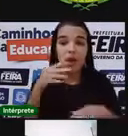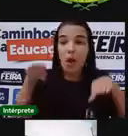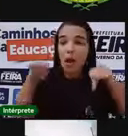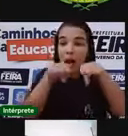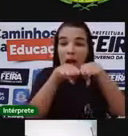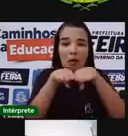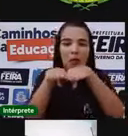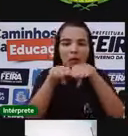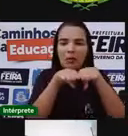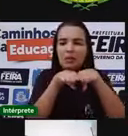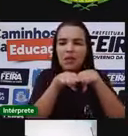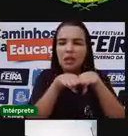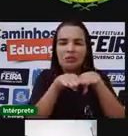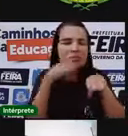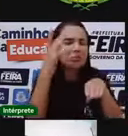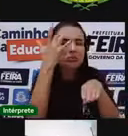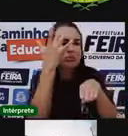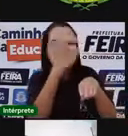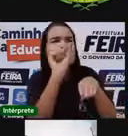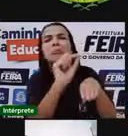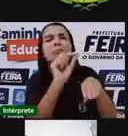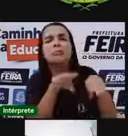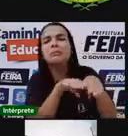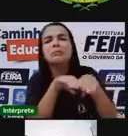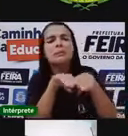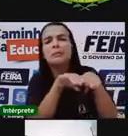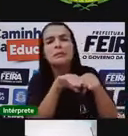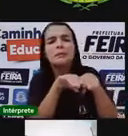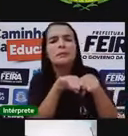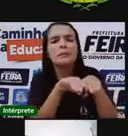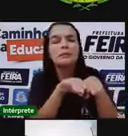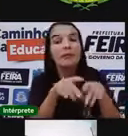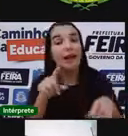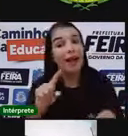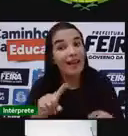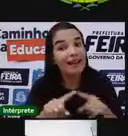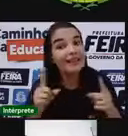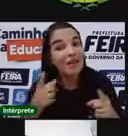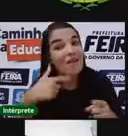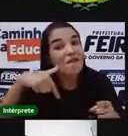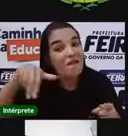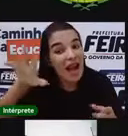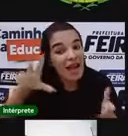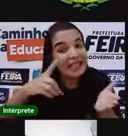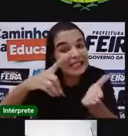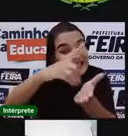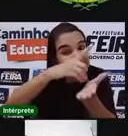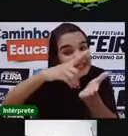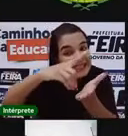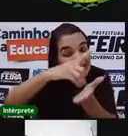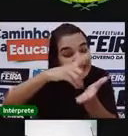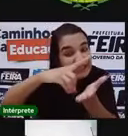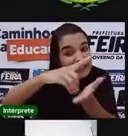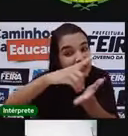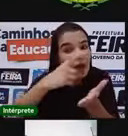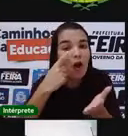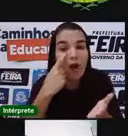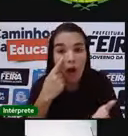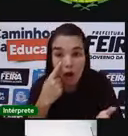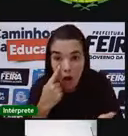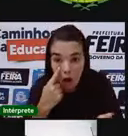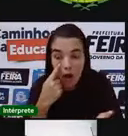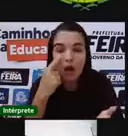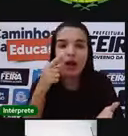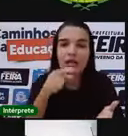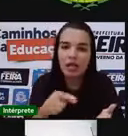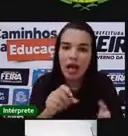ninguém nasce sabendo. Pega um negocinho, um livrinho chamado dicionário, ou então vai lá no Google, se você tiver acesso,